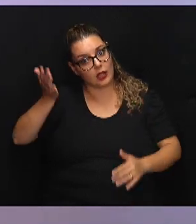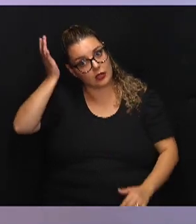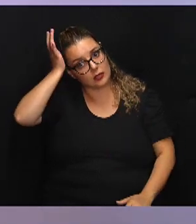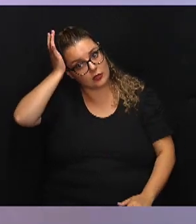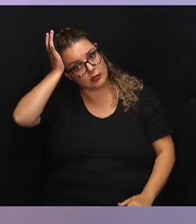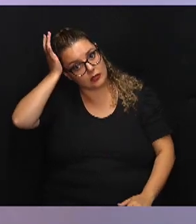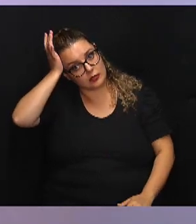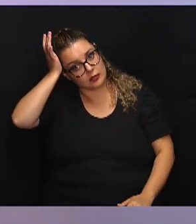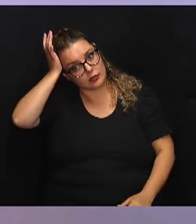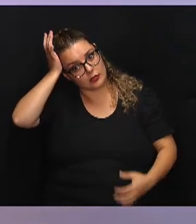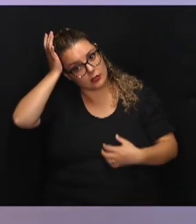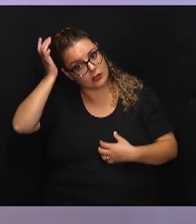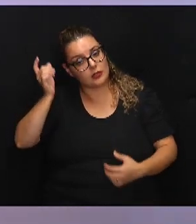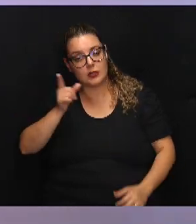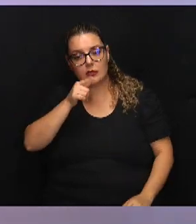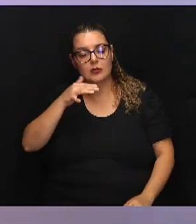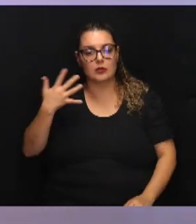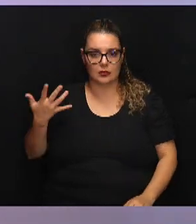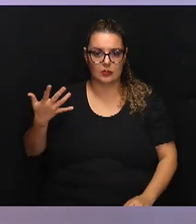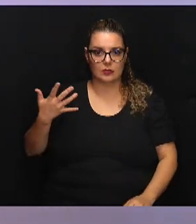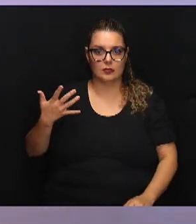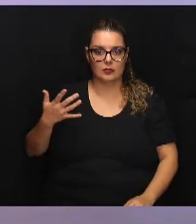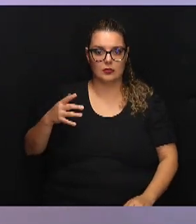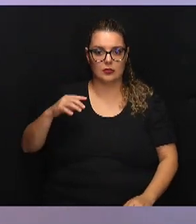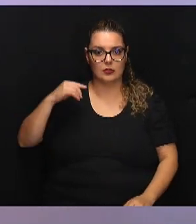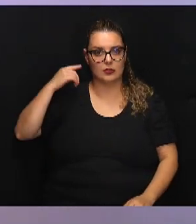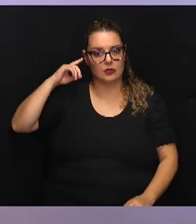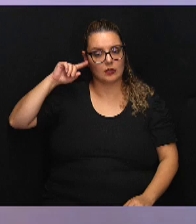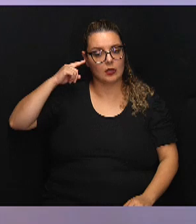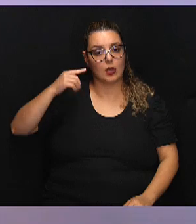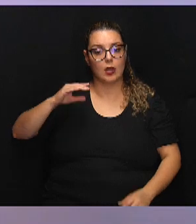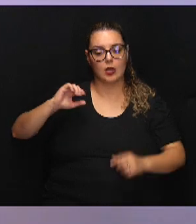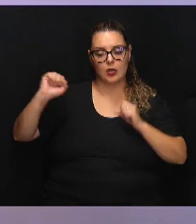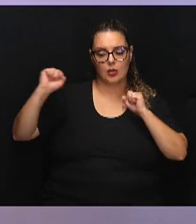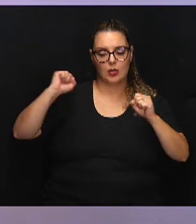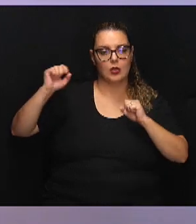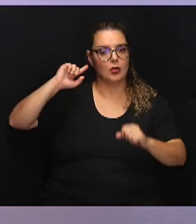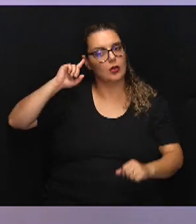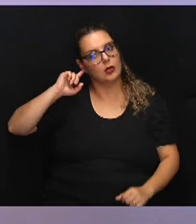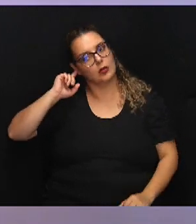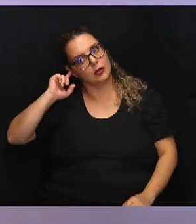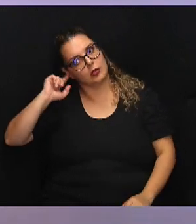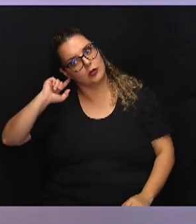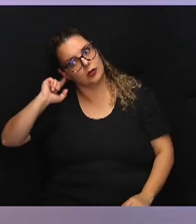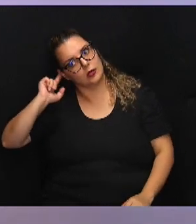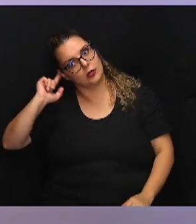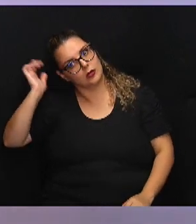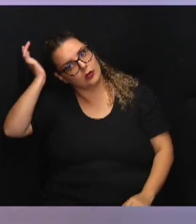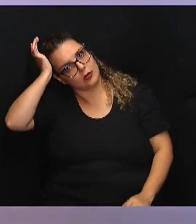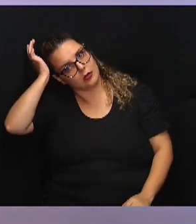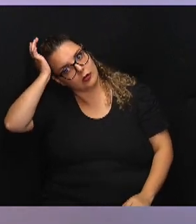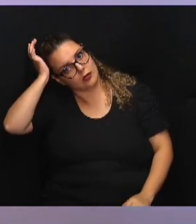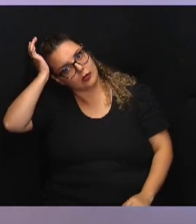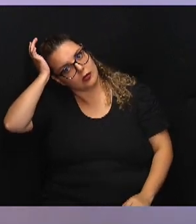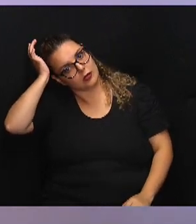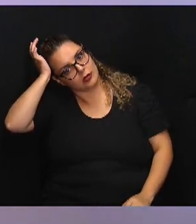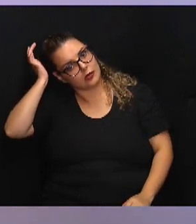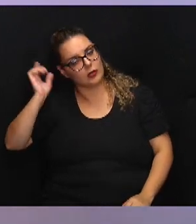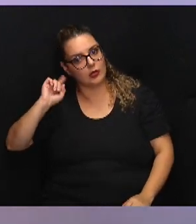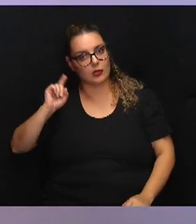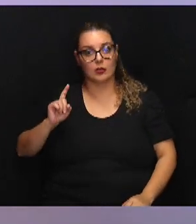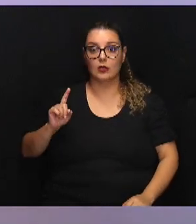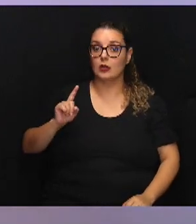essa sensação de água, e limpar com uma toalha pelo lado de fora, aonde o dedo alcança mesmo.